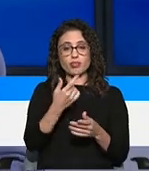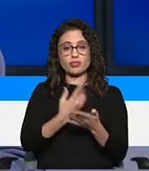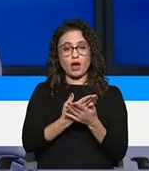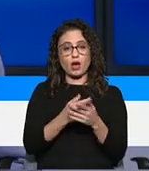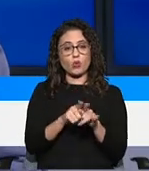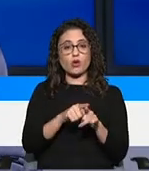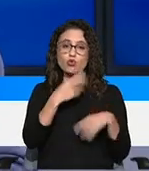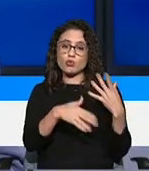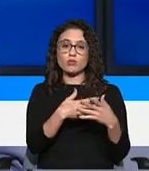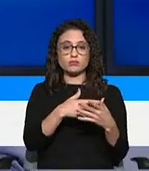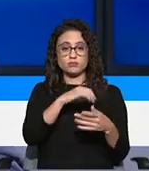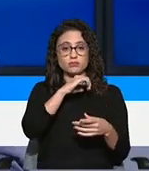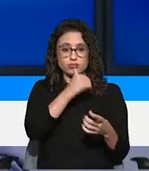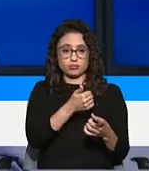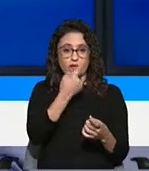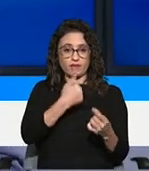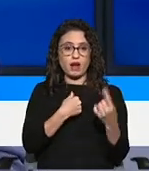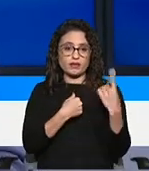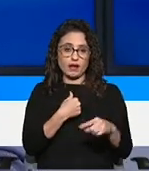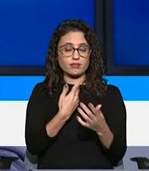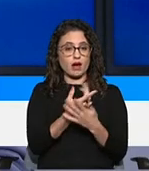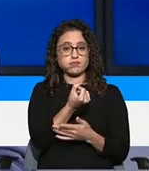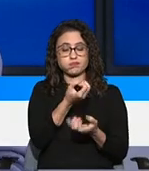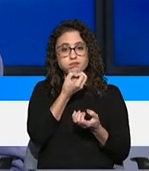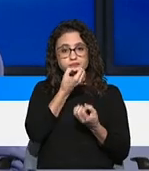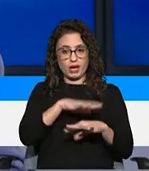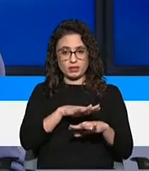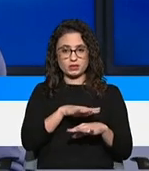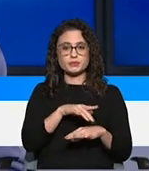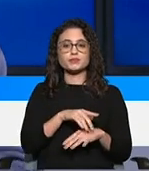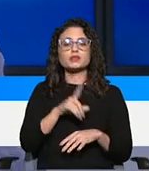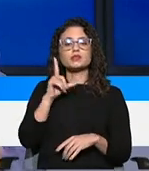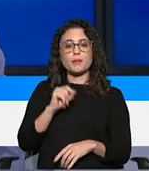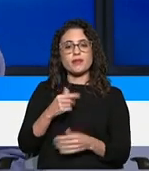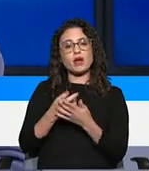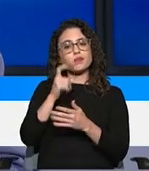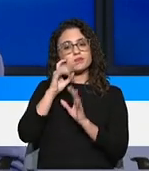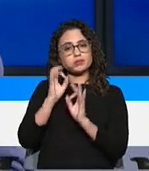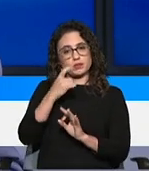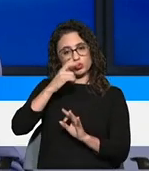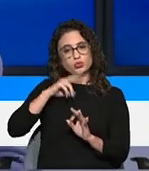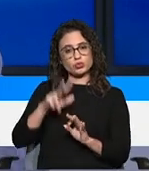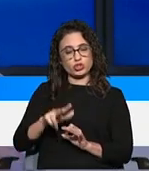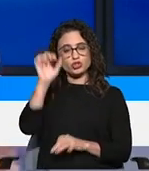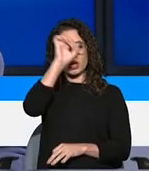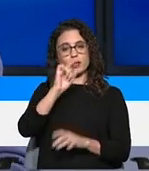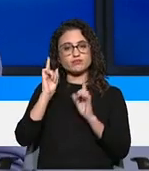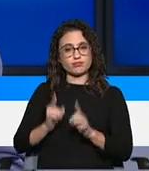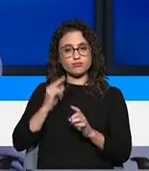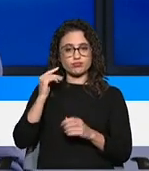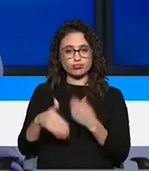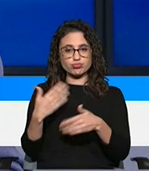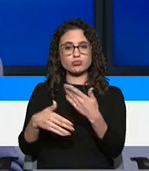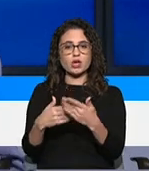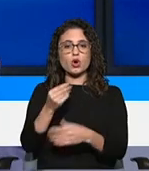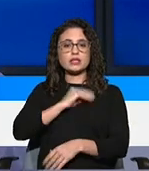executar e depois de vir e a perdê-las e também garantir aos portugueses já a partir de de Janeiro o aumento de salário